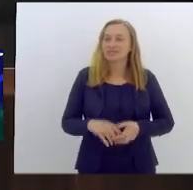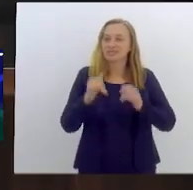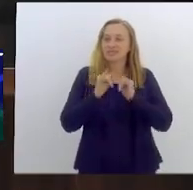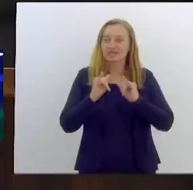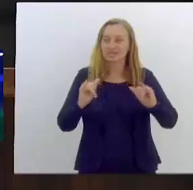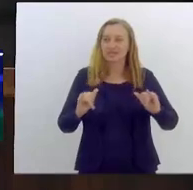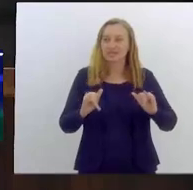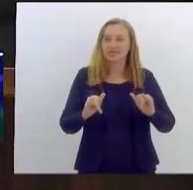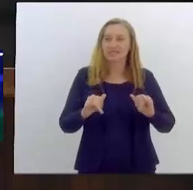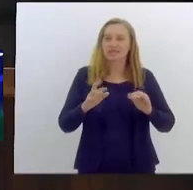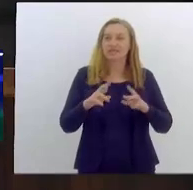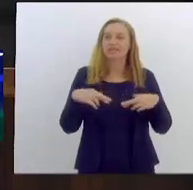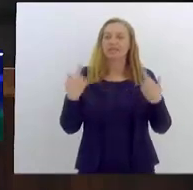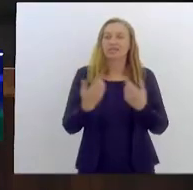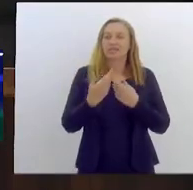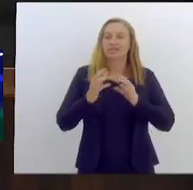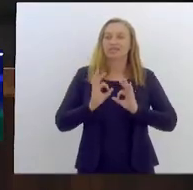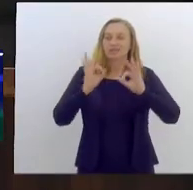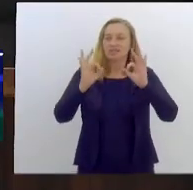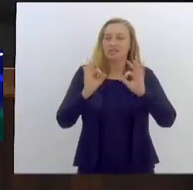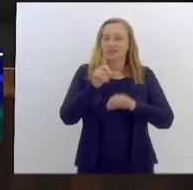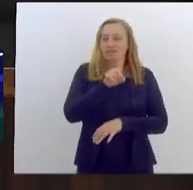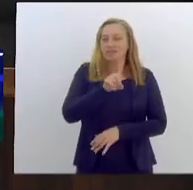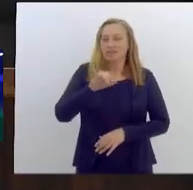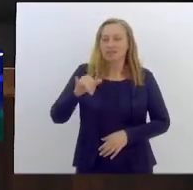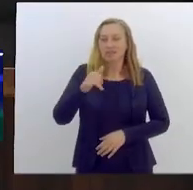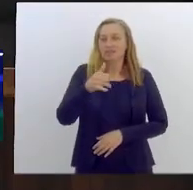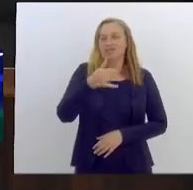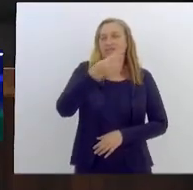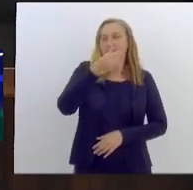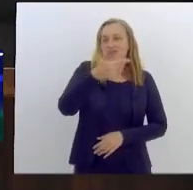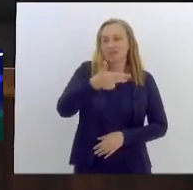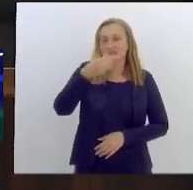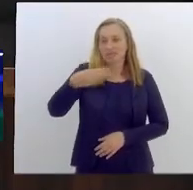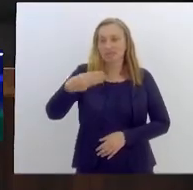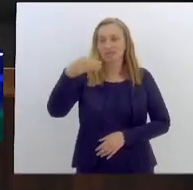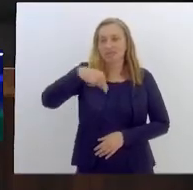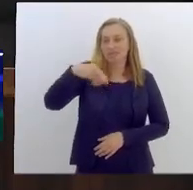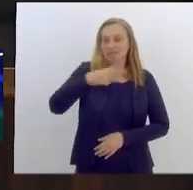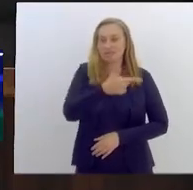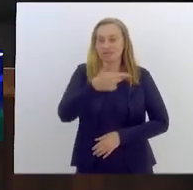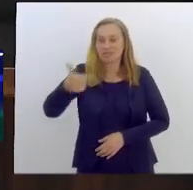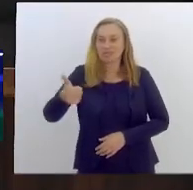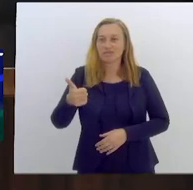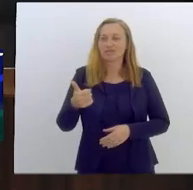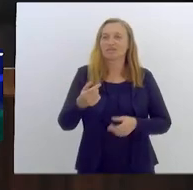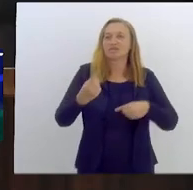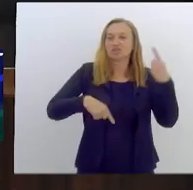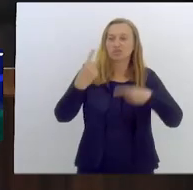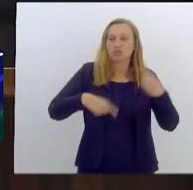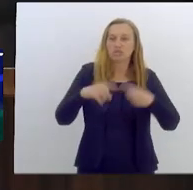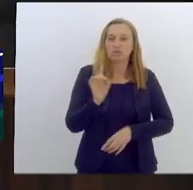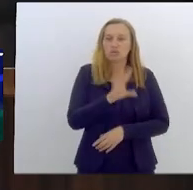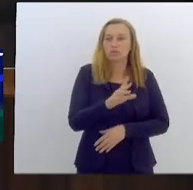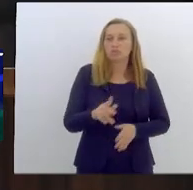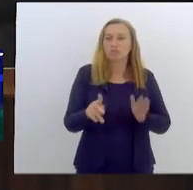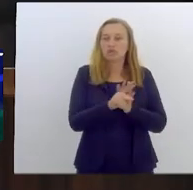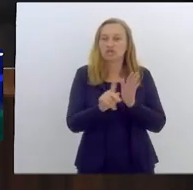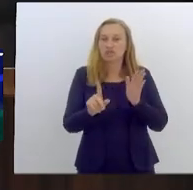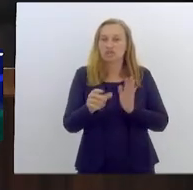Anuncio, sessão ordinária, dia 23 de novembro de 2022, em regime de urgência, em votação e discussão única. Projeto de lei